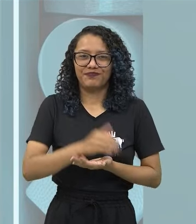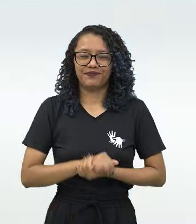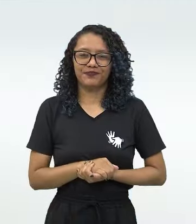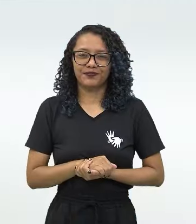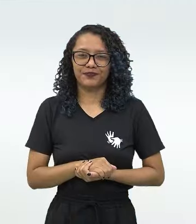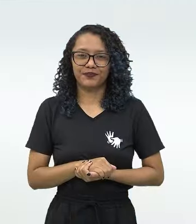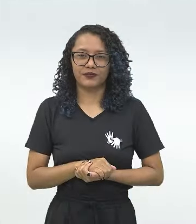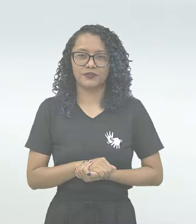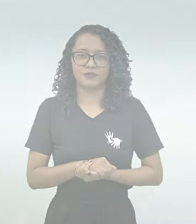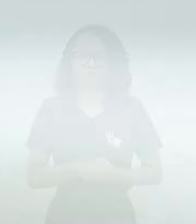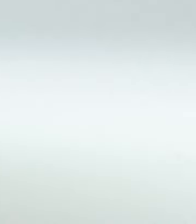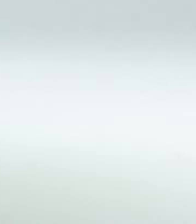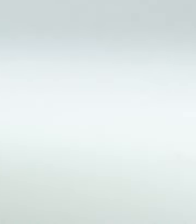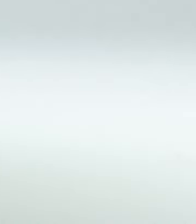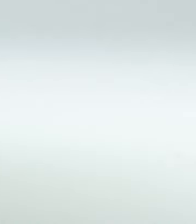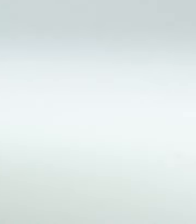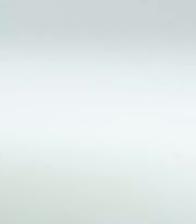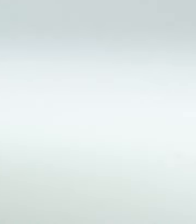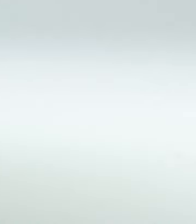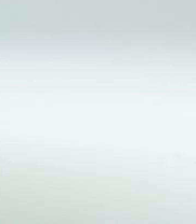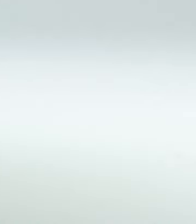estudar.